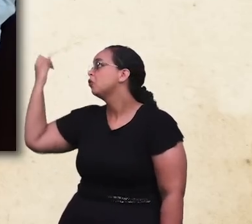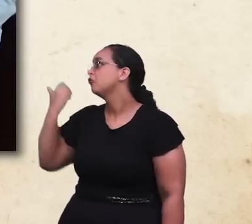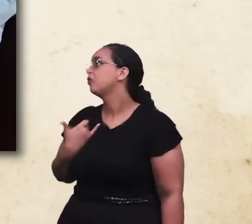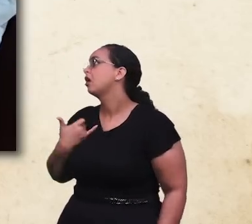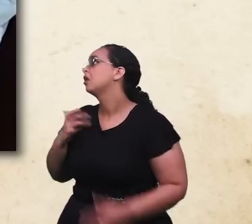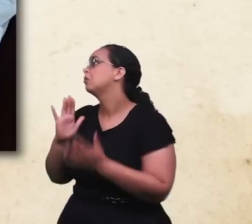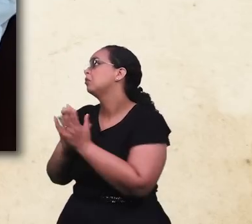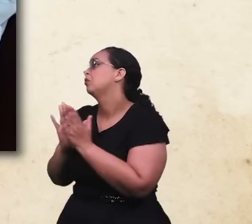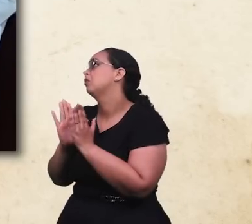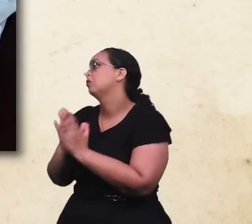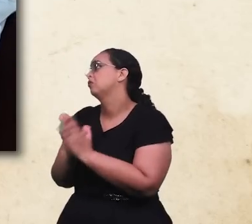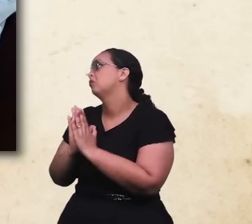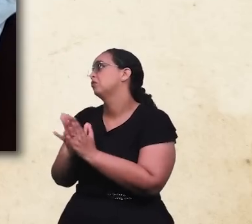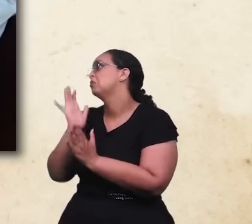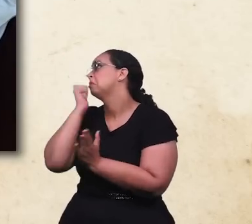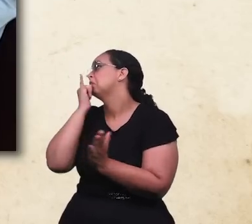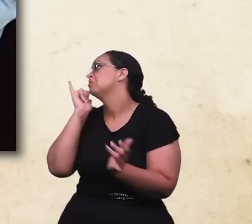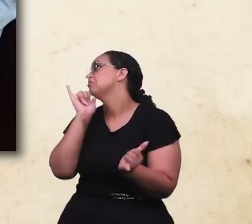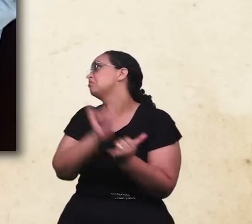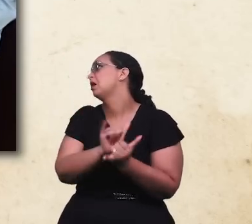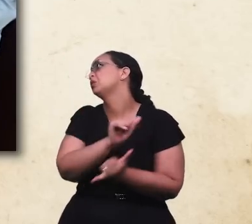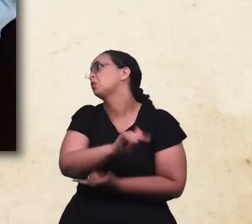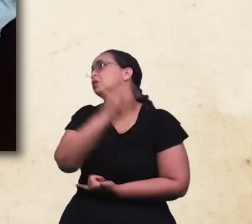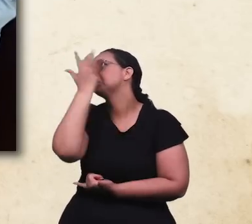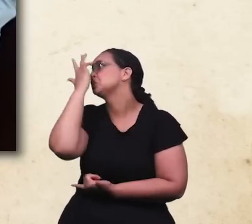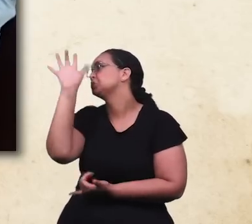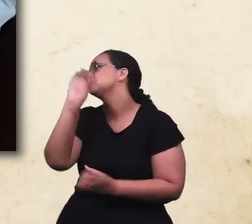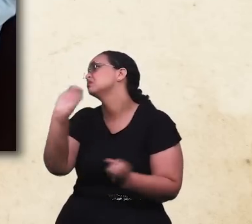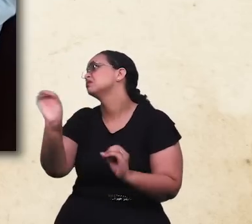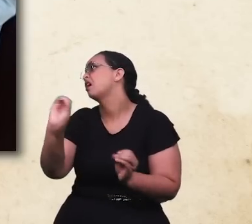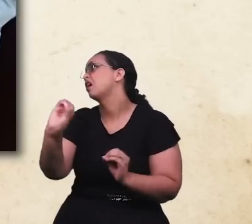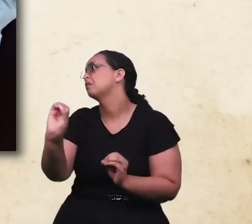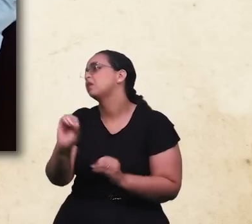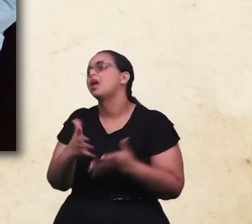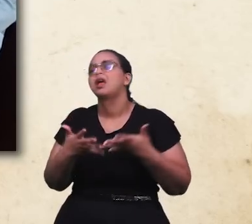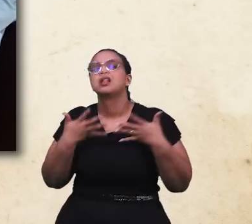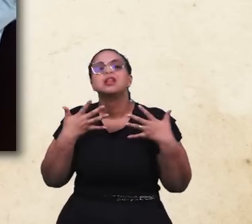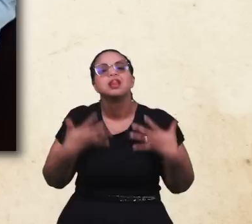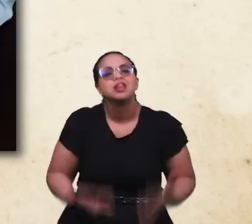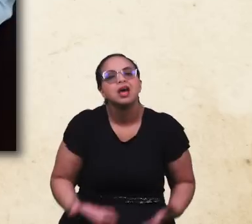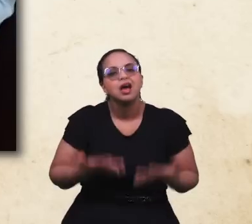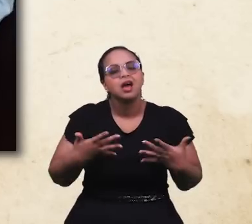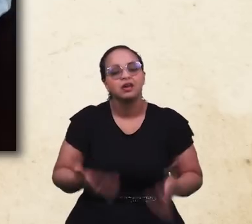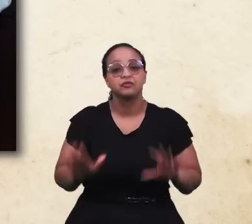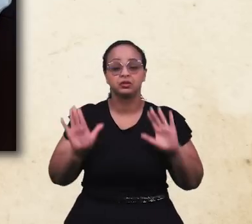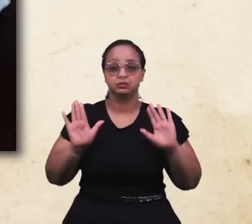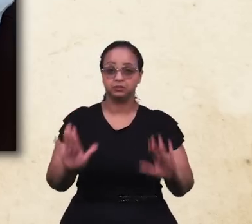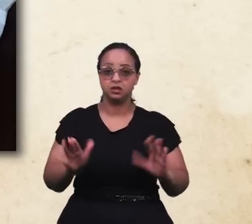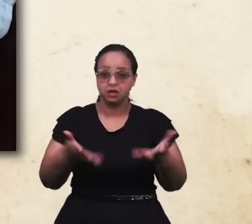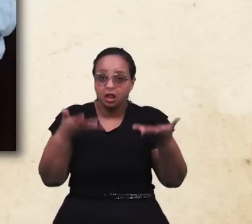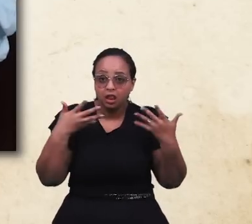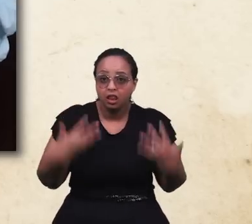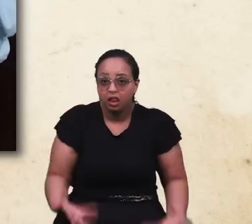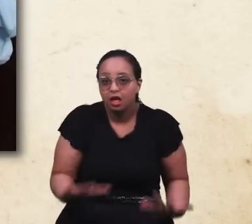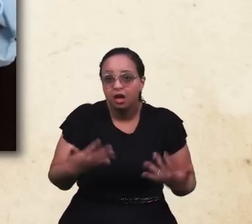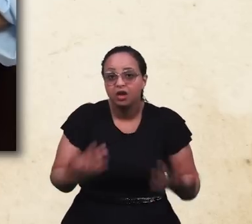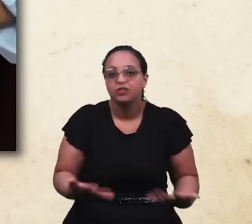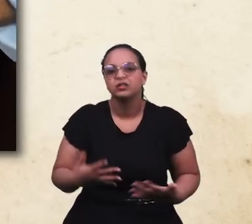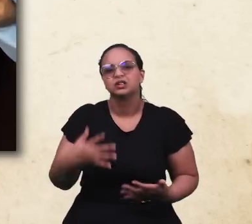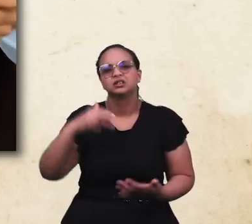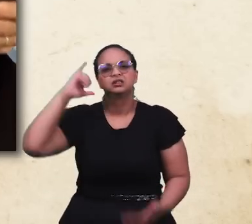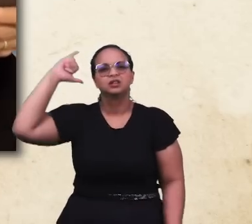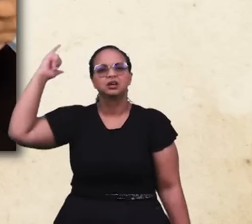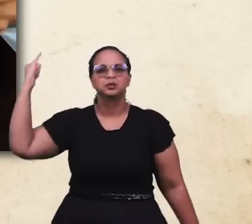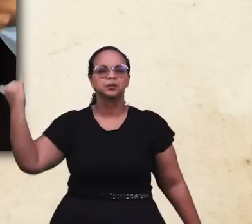Pai, perdoa-os, não sabem o que fazem. Né? A palavra mansa, a palavra branca. Essa palavra não é com aquela